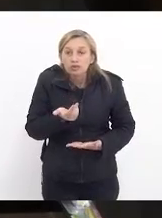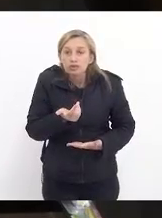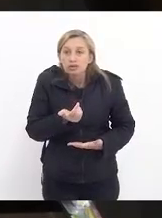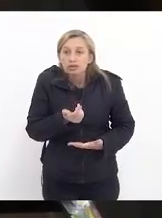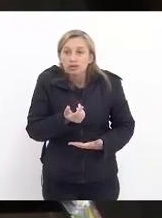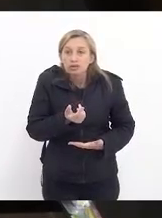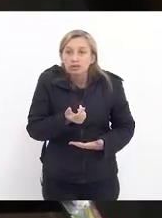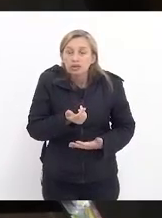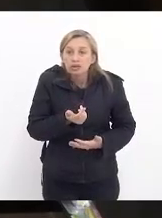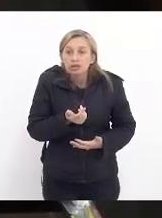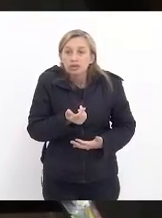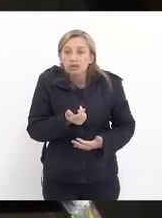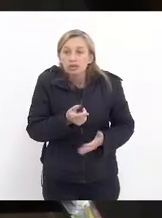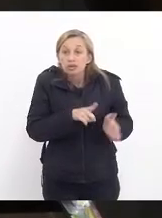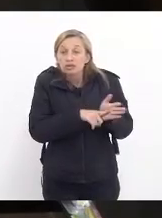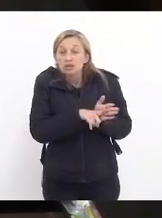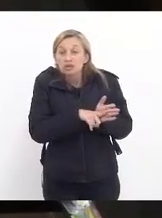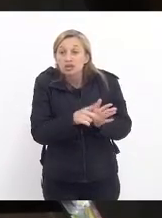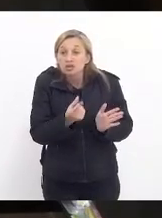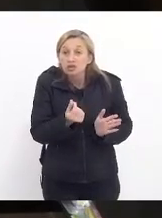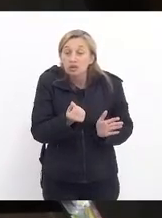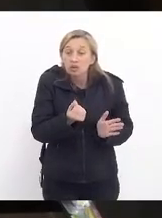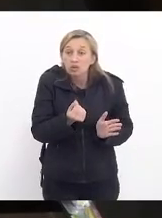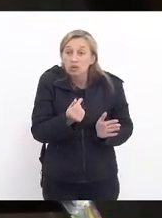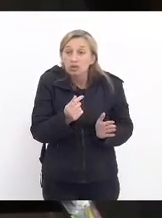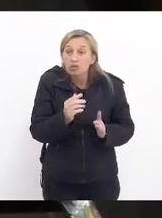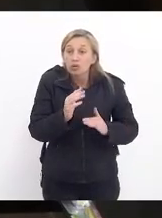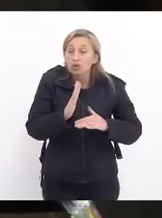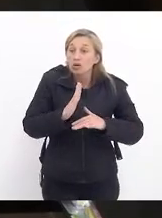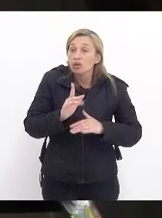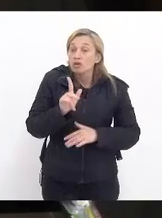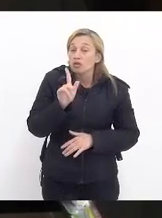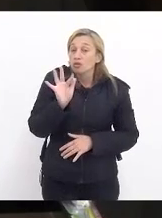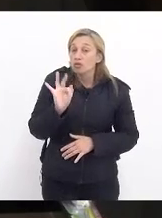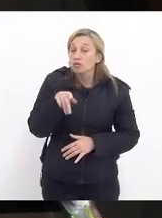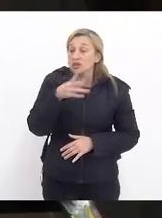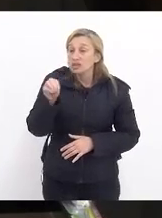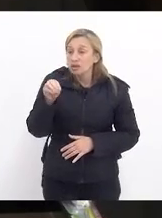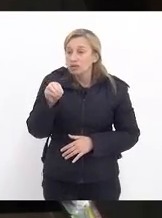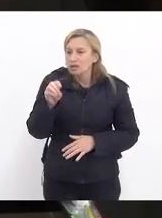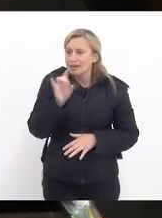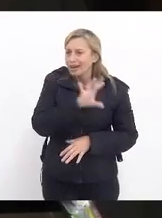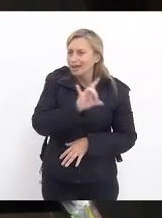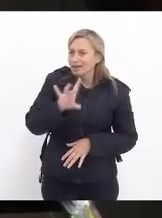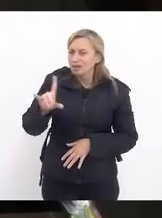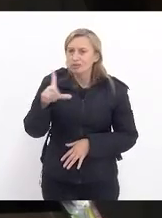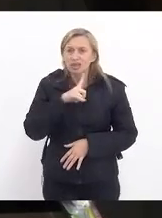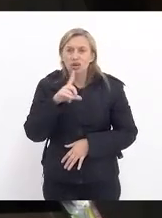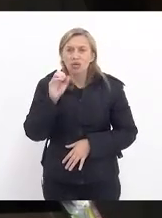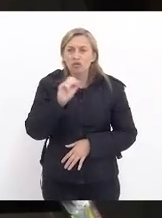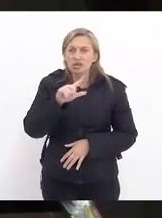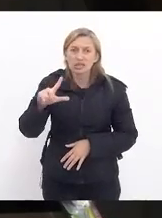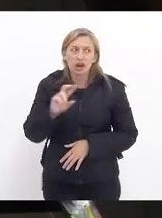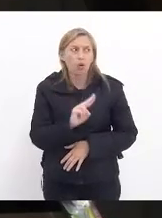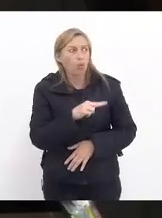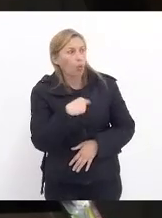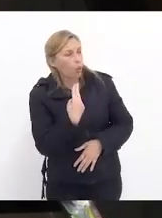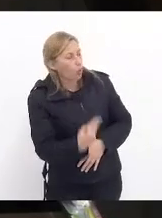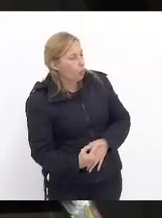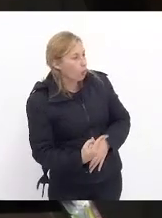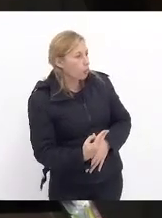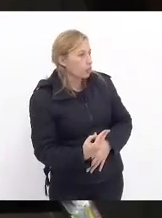valor em função do cargo que cada um ocupe seja oficial